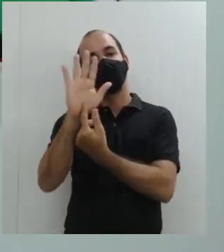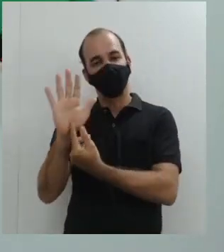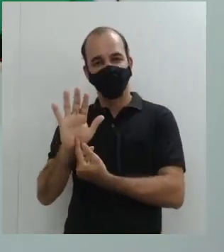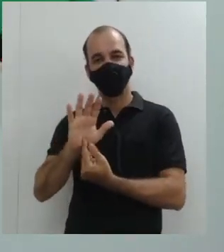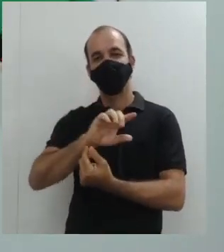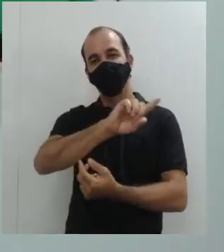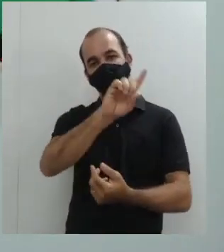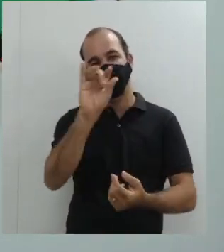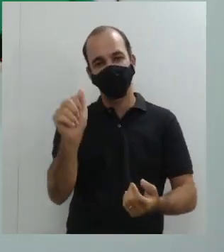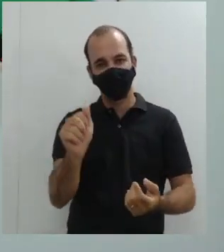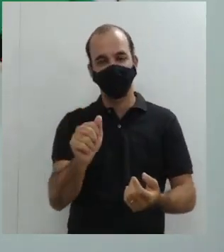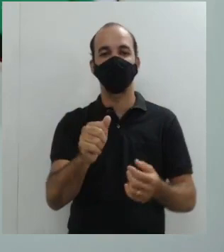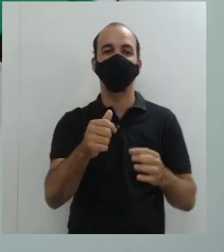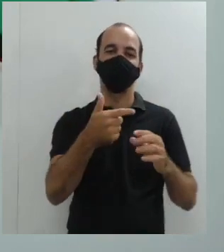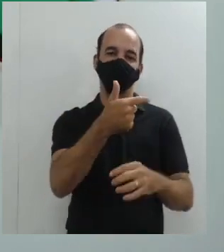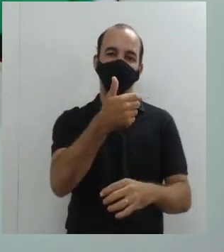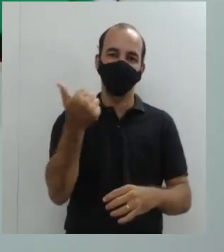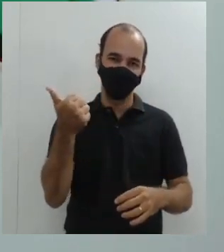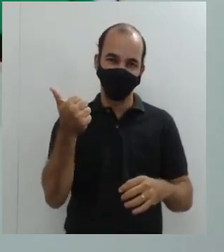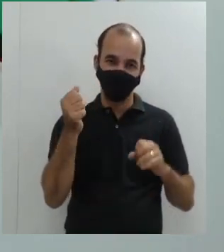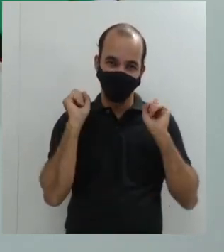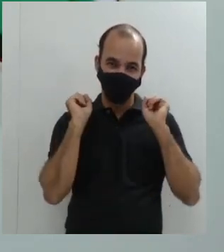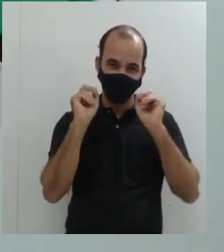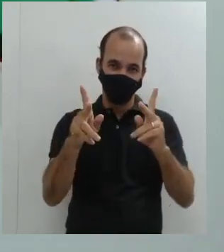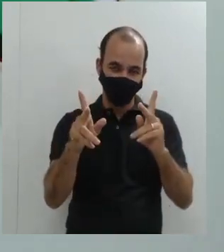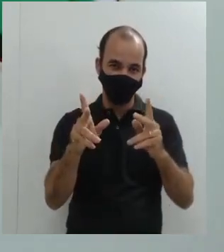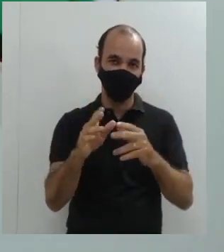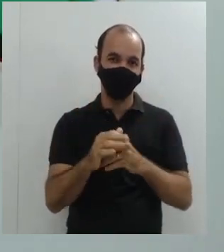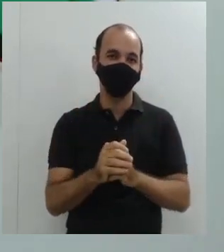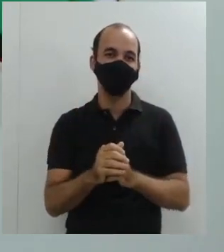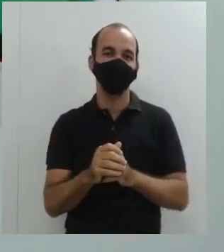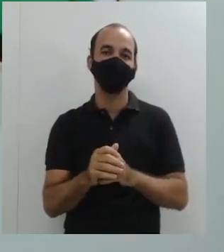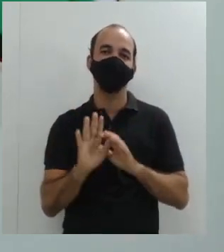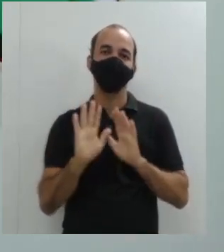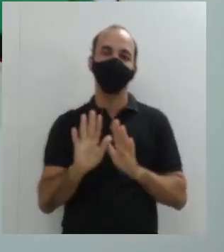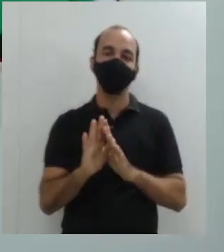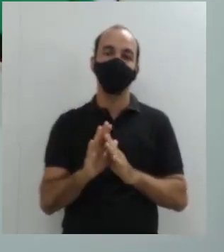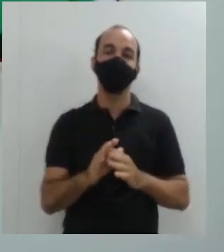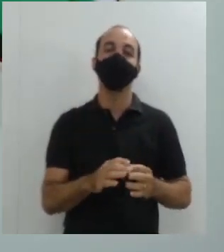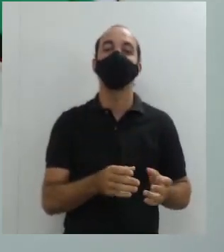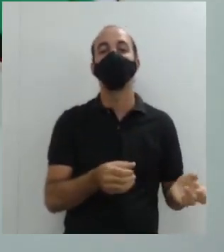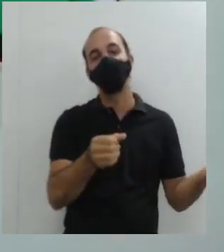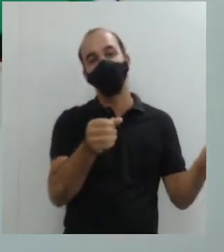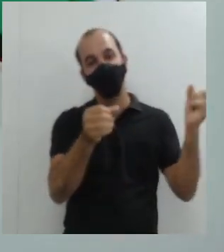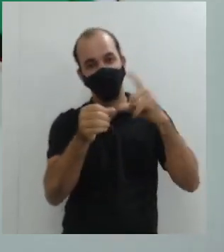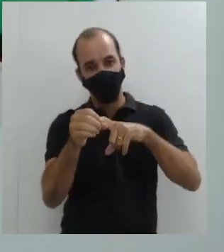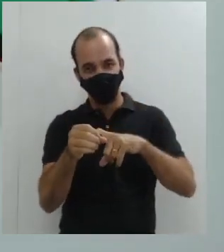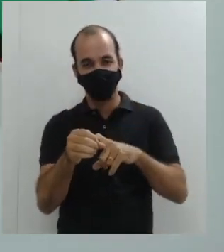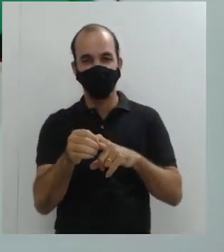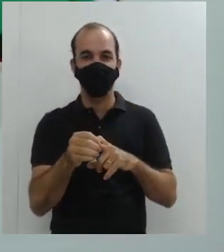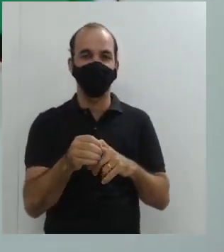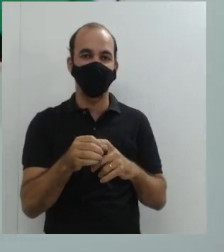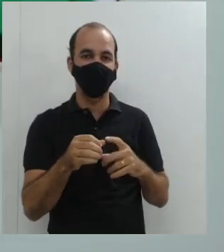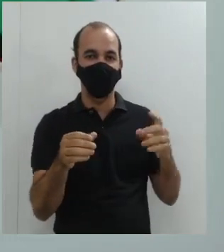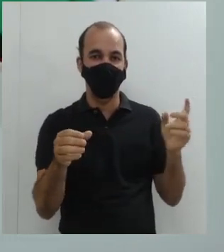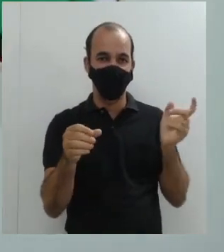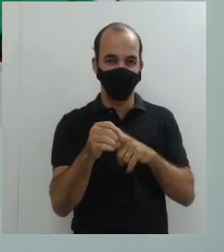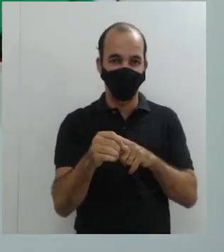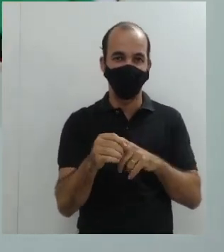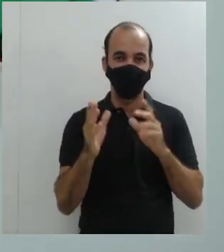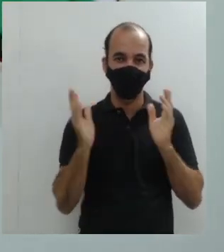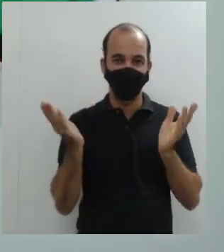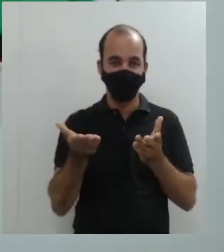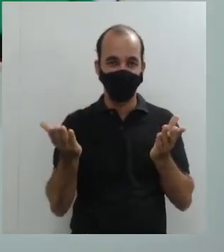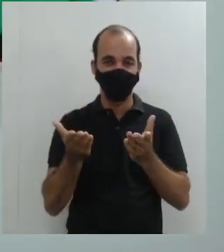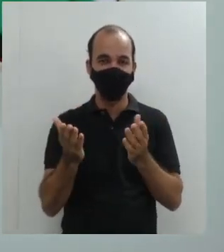nossa live, beleza? Show de bola? Tomou aquela aguinha, se preparou para o restante da aula. Você percebeu